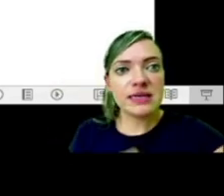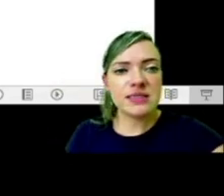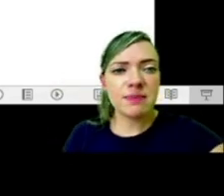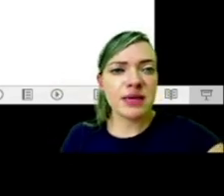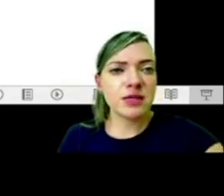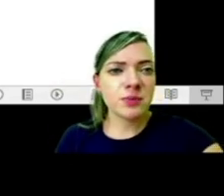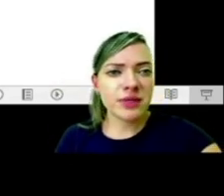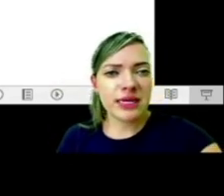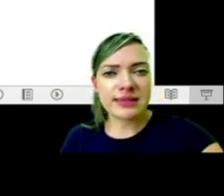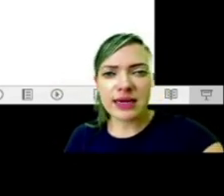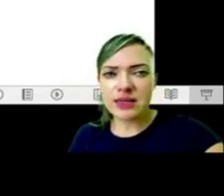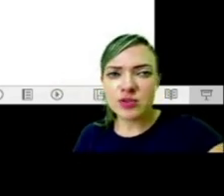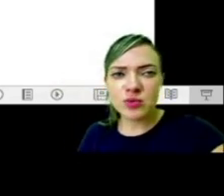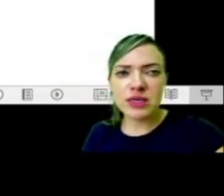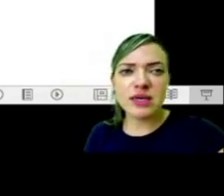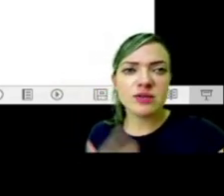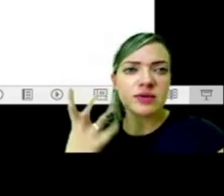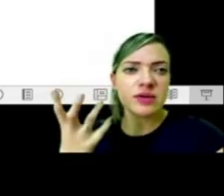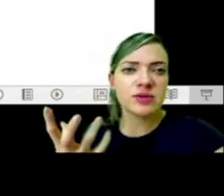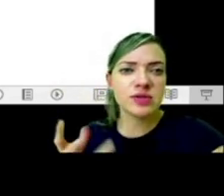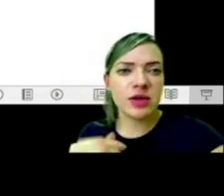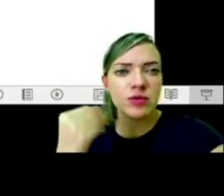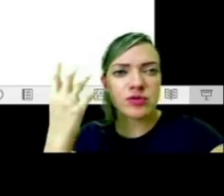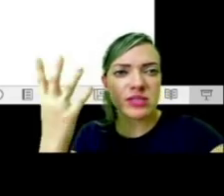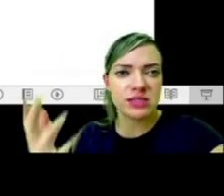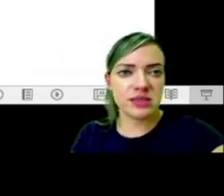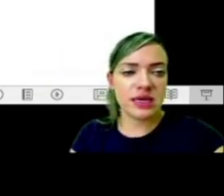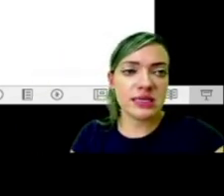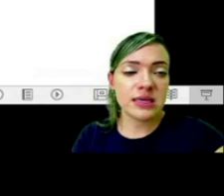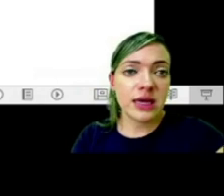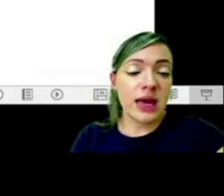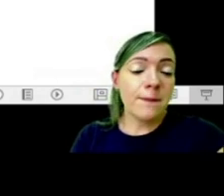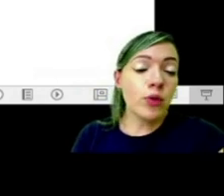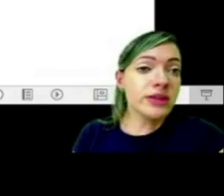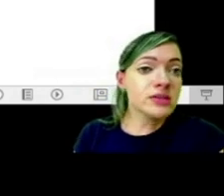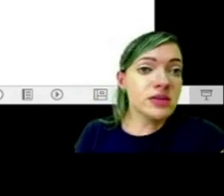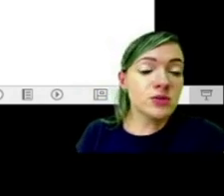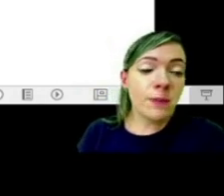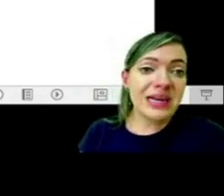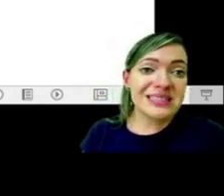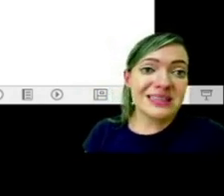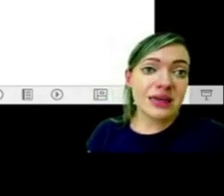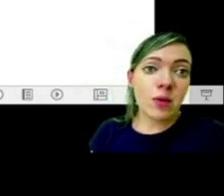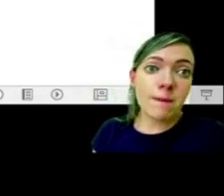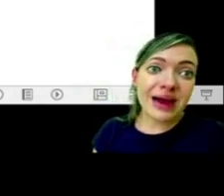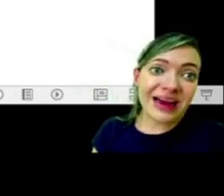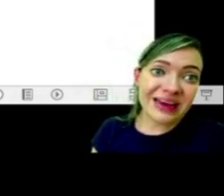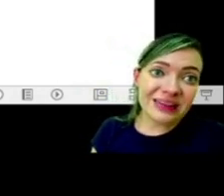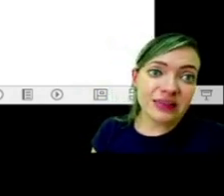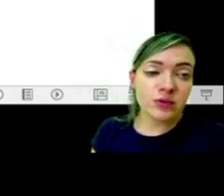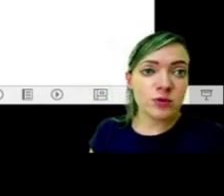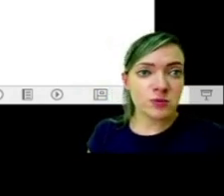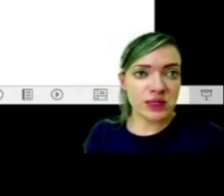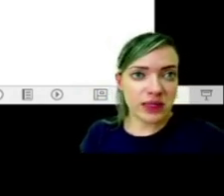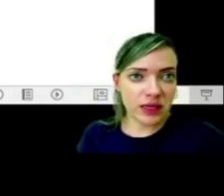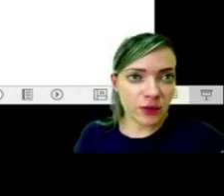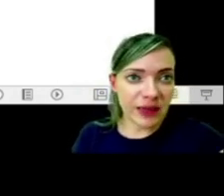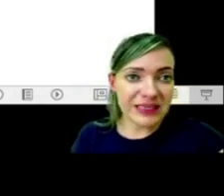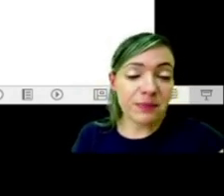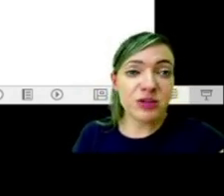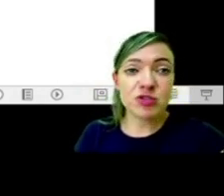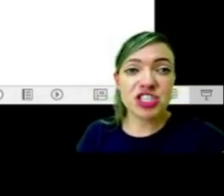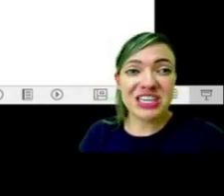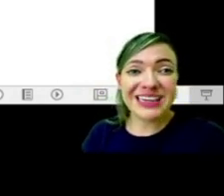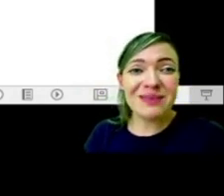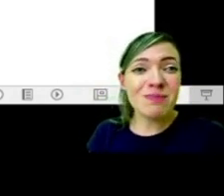hospedeiro está recebendo, porque ele está sugando, né, os seus recursos essenciais. Muitas vezes o parasita não mata o hospedeiro,